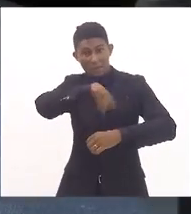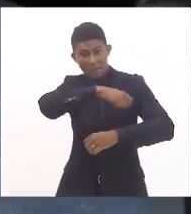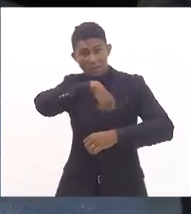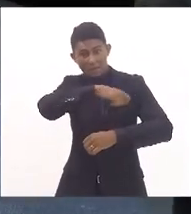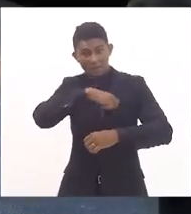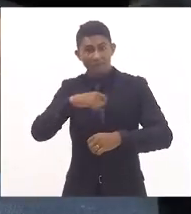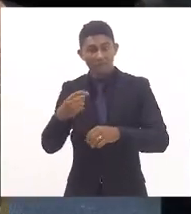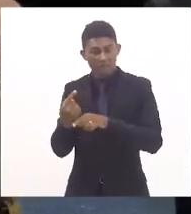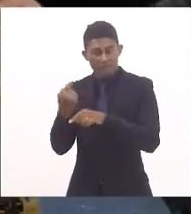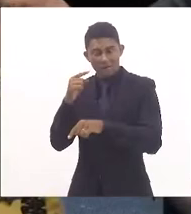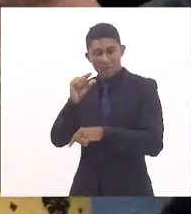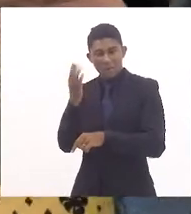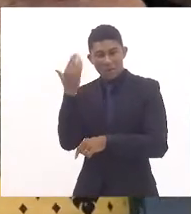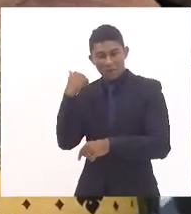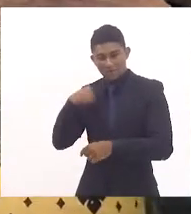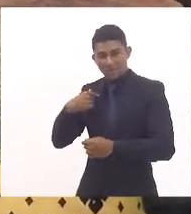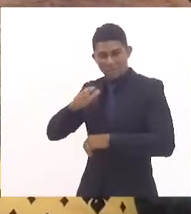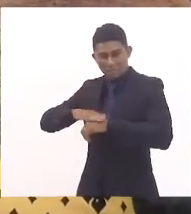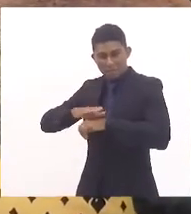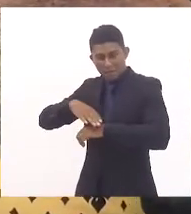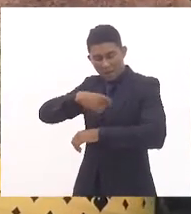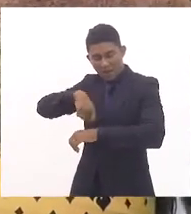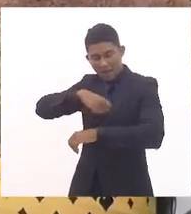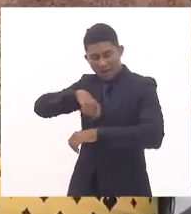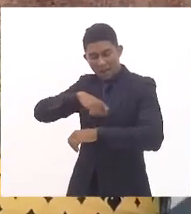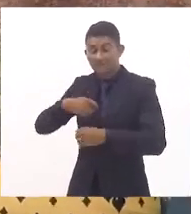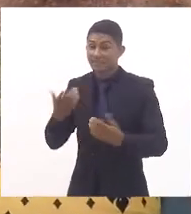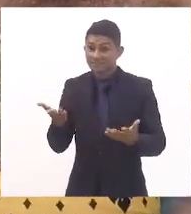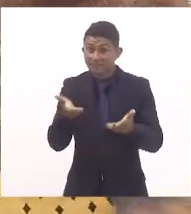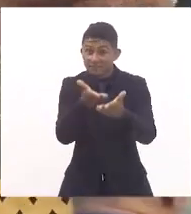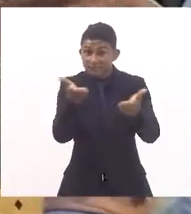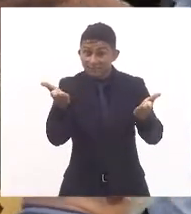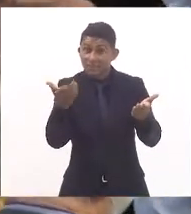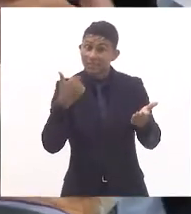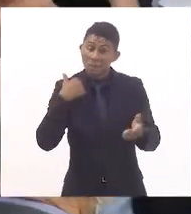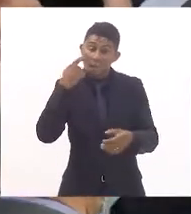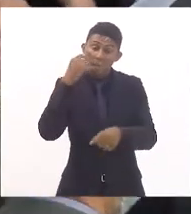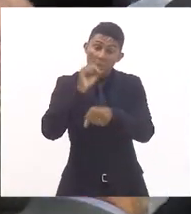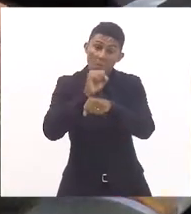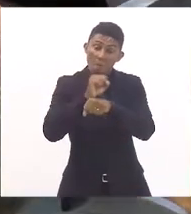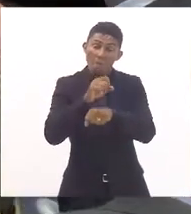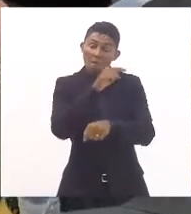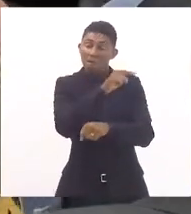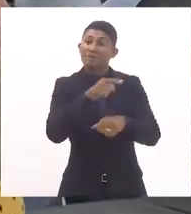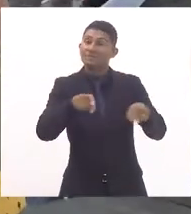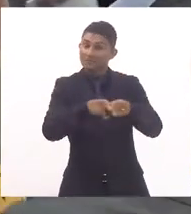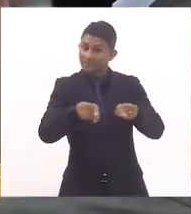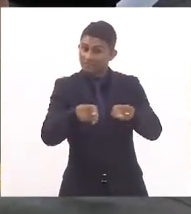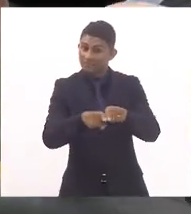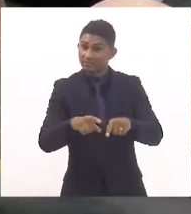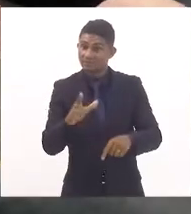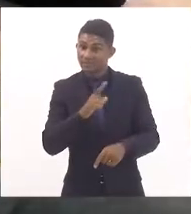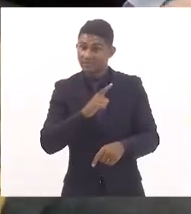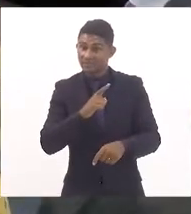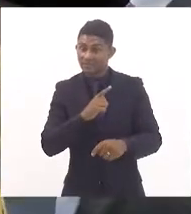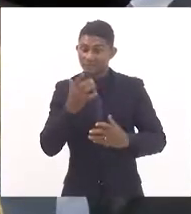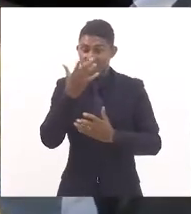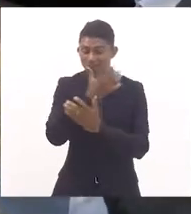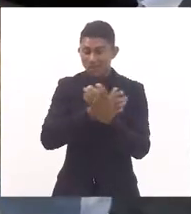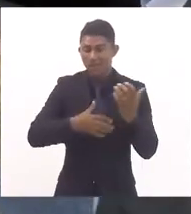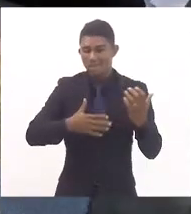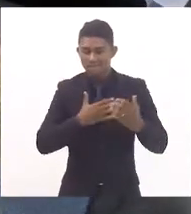é? Então, de maneira que eu espero todos lá. E vai ter também um forrozinho,